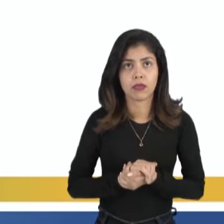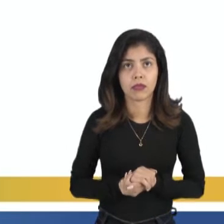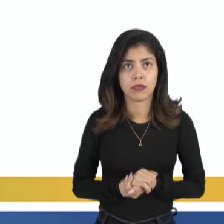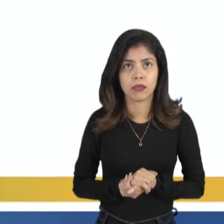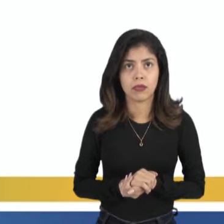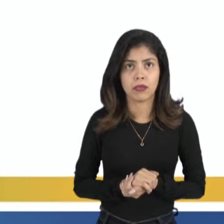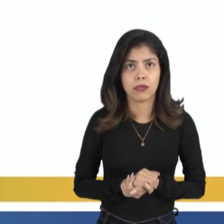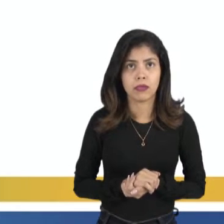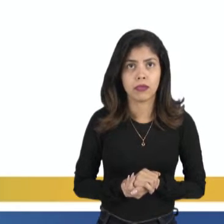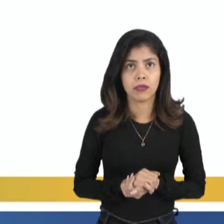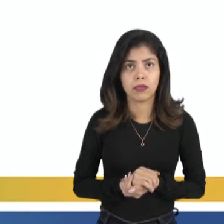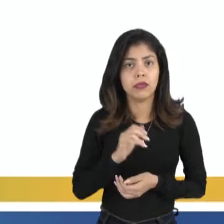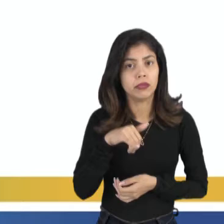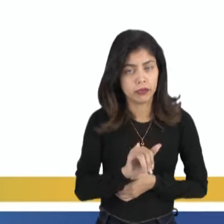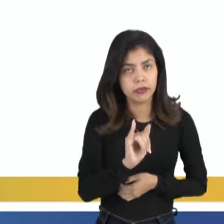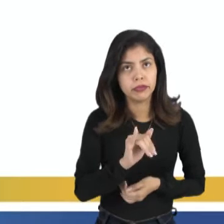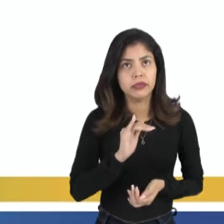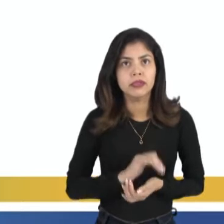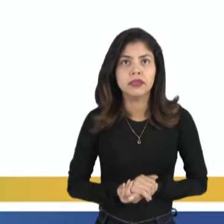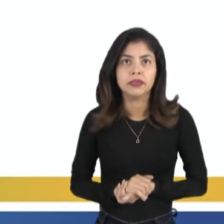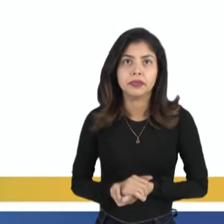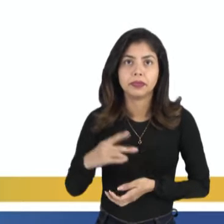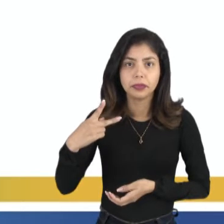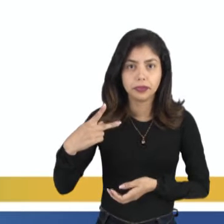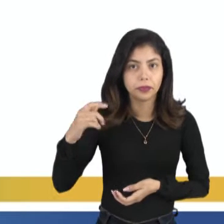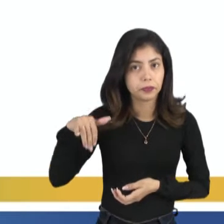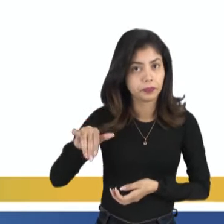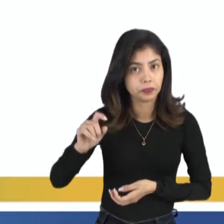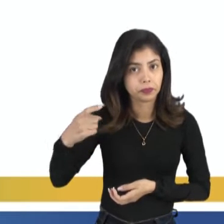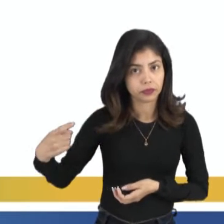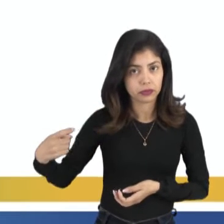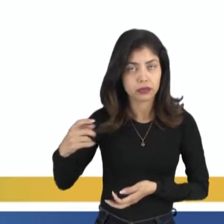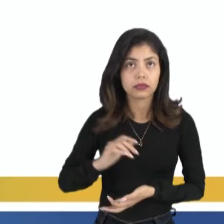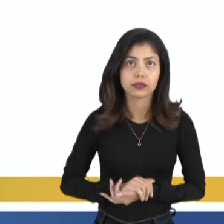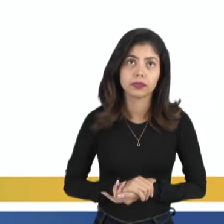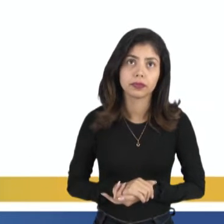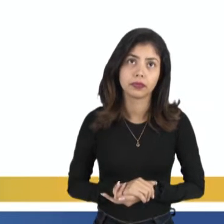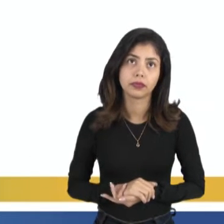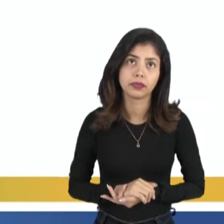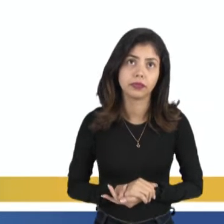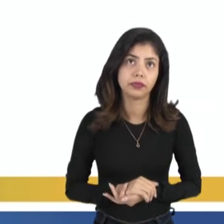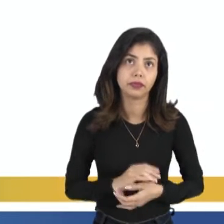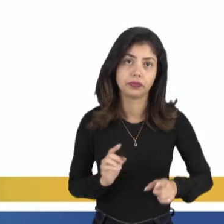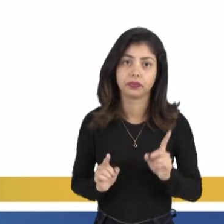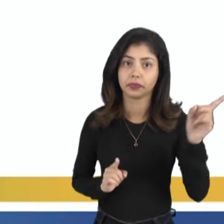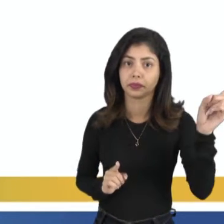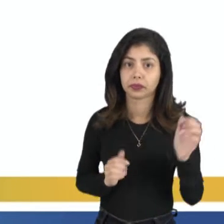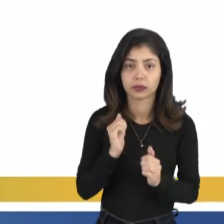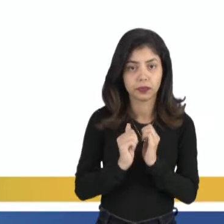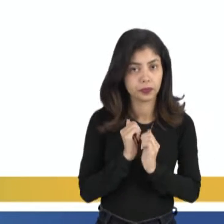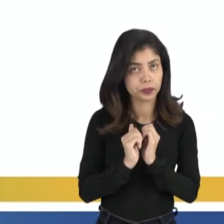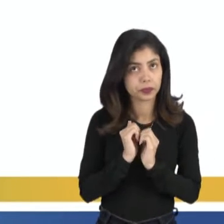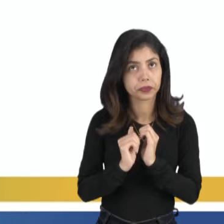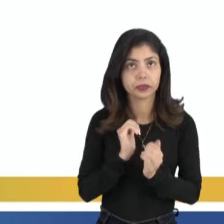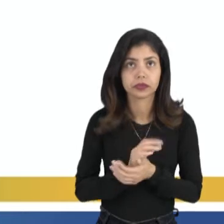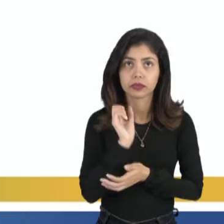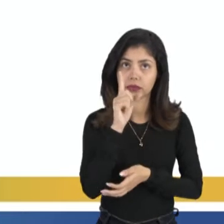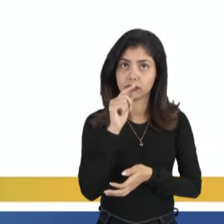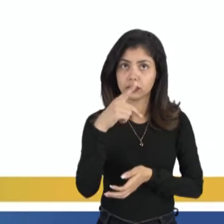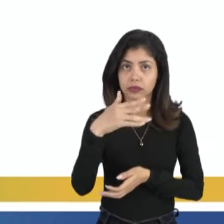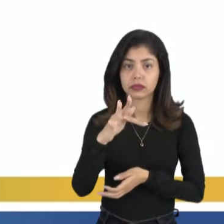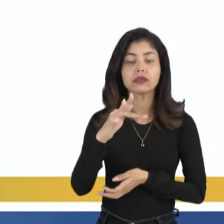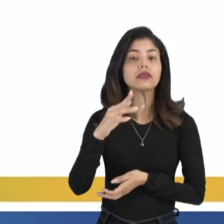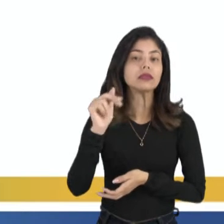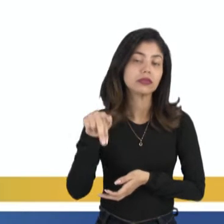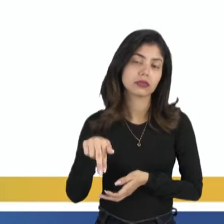cartesiano, nós chamamos de peso no eixo Y. E ali, peso no eixo X. Ali é a força de atrito e a azul ali é a